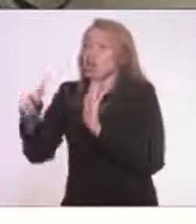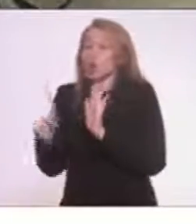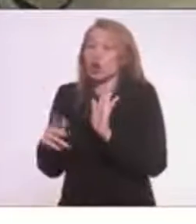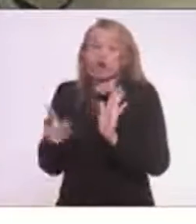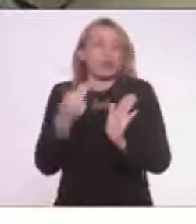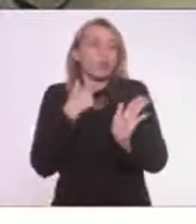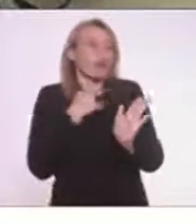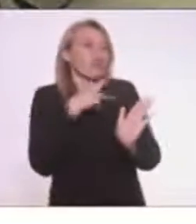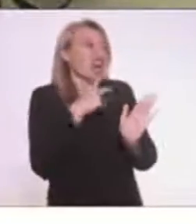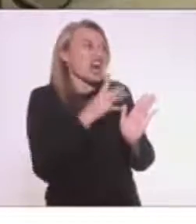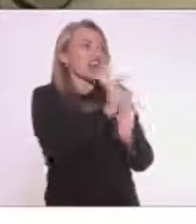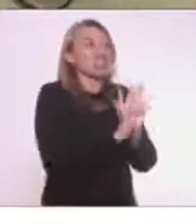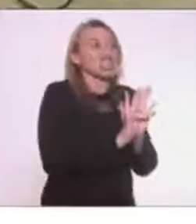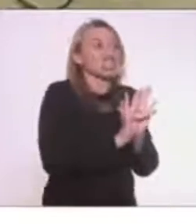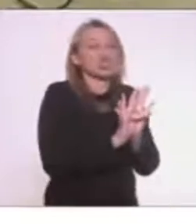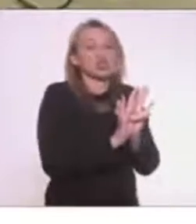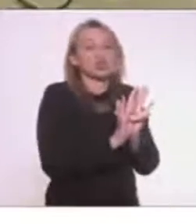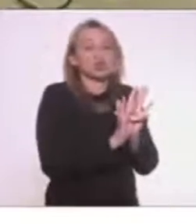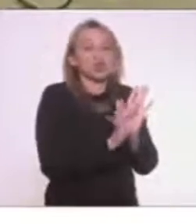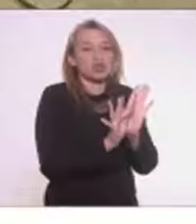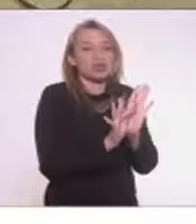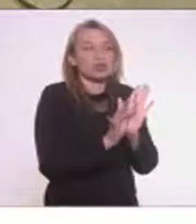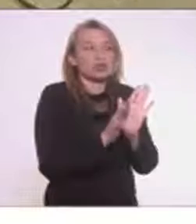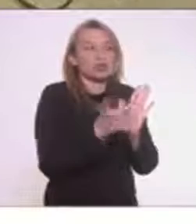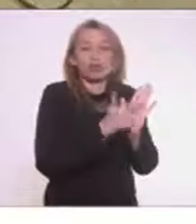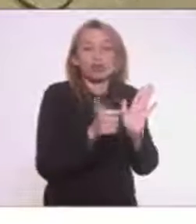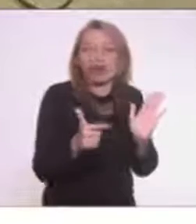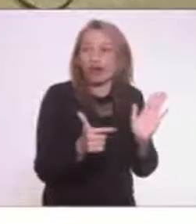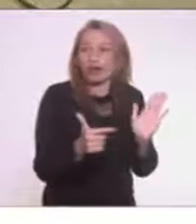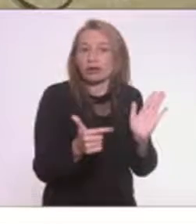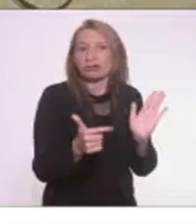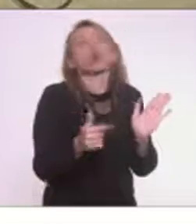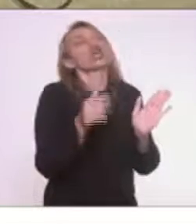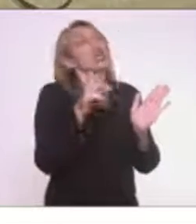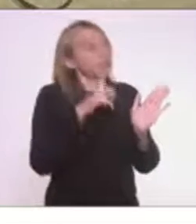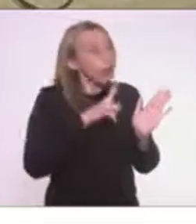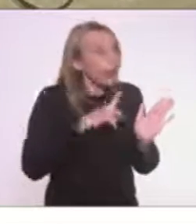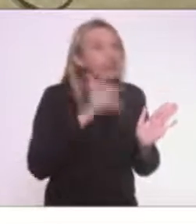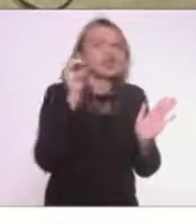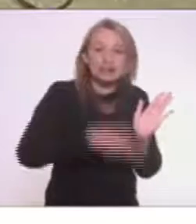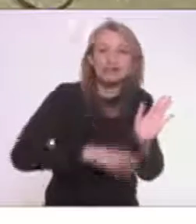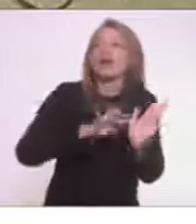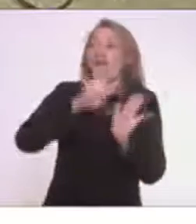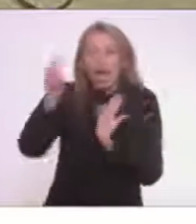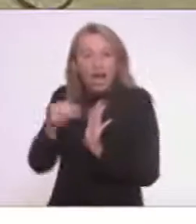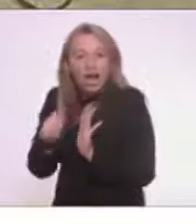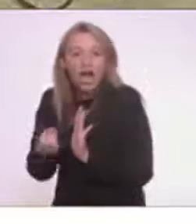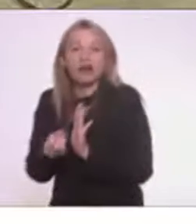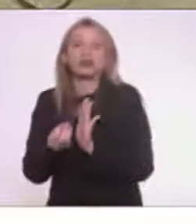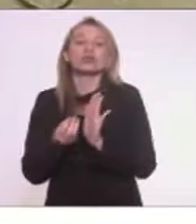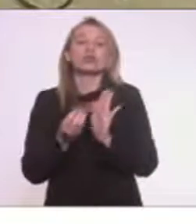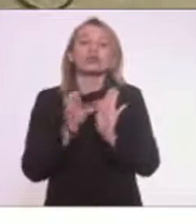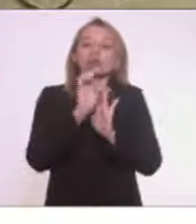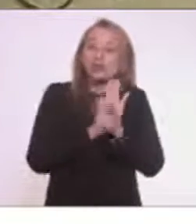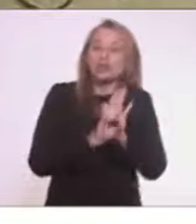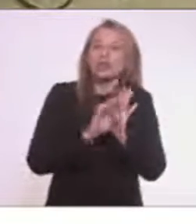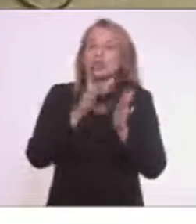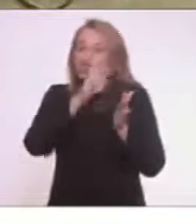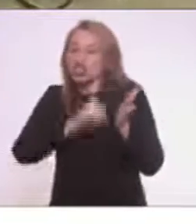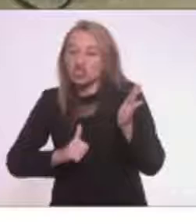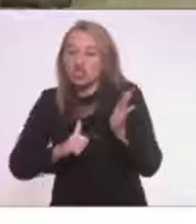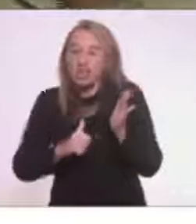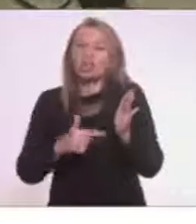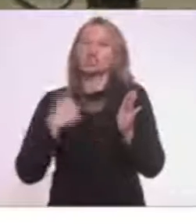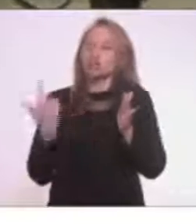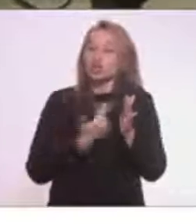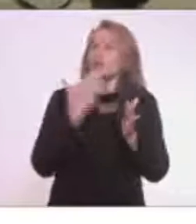não existe. O texto existe, é claro, os destaques estão sendo rejeitados, e a gente